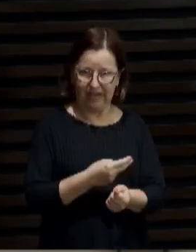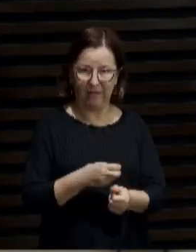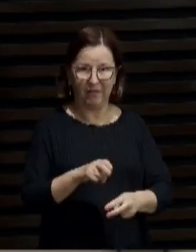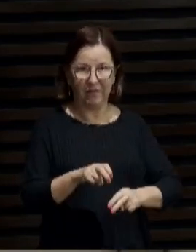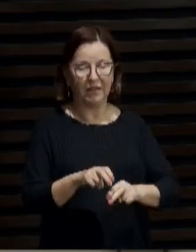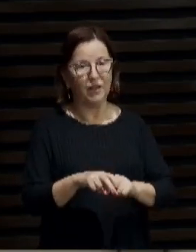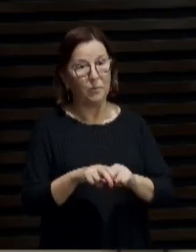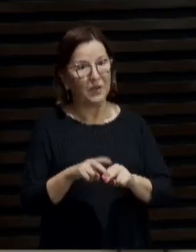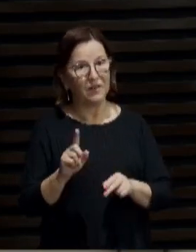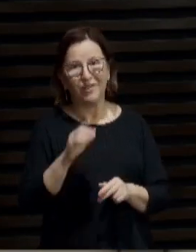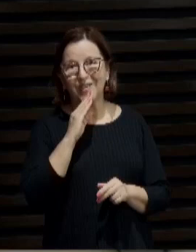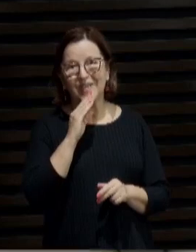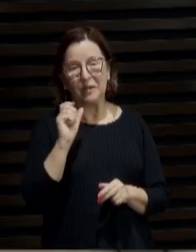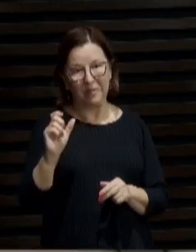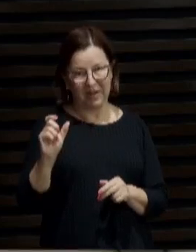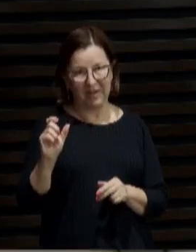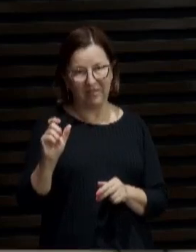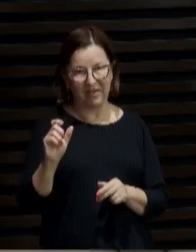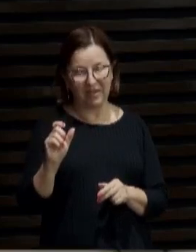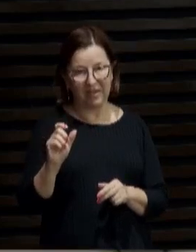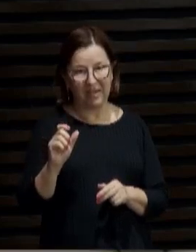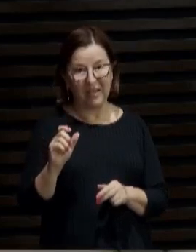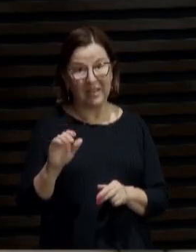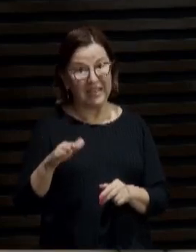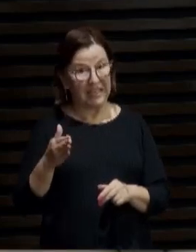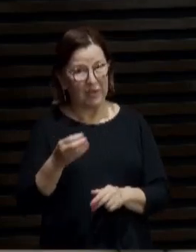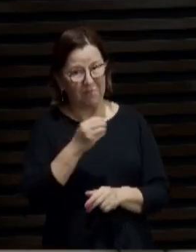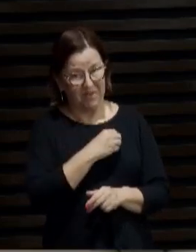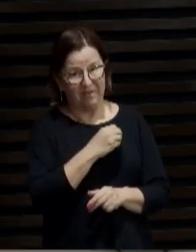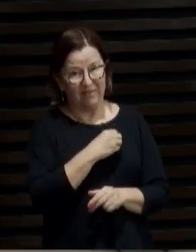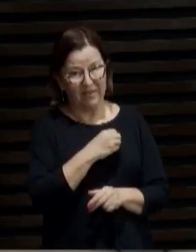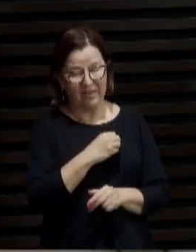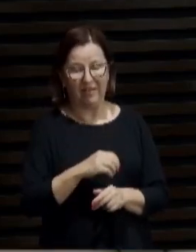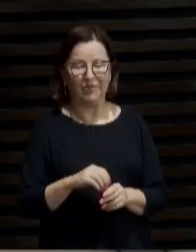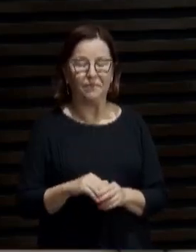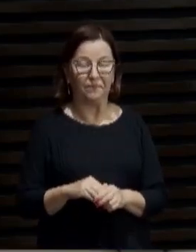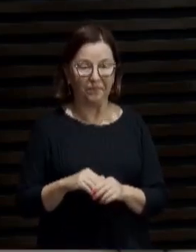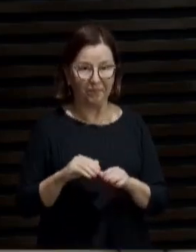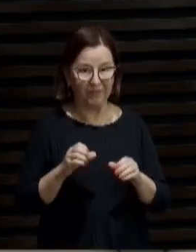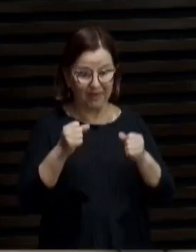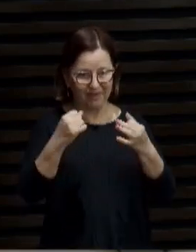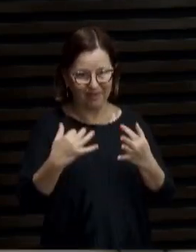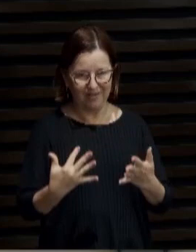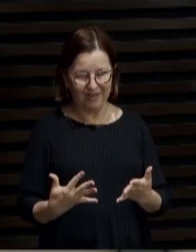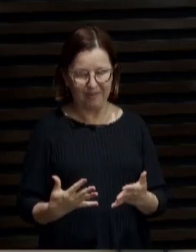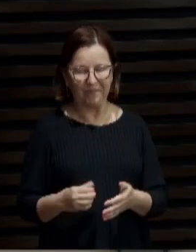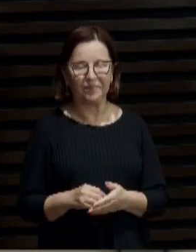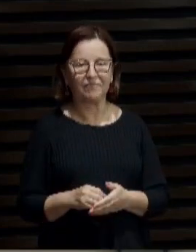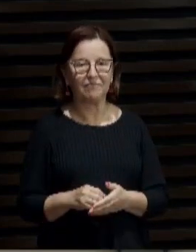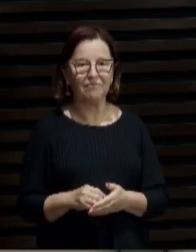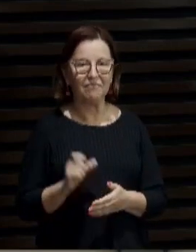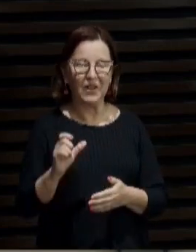pecaminosas. Sem ortodoxia não há ortopraxia. Apenas para poder definir esses termos, né?